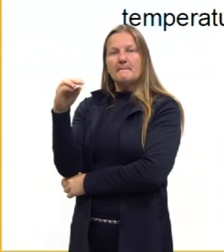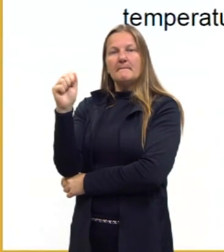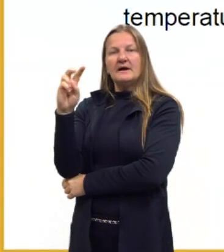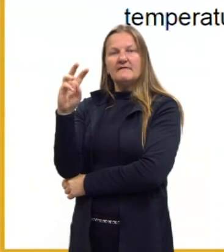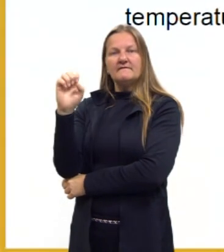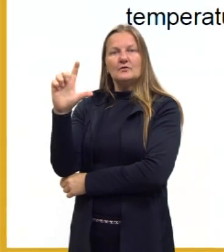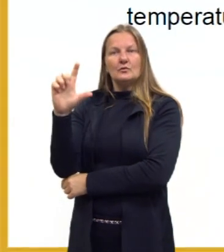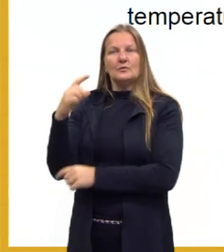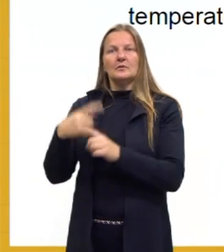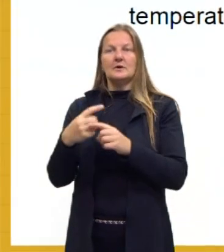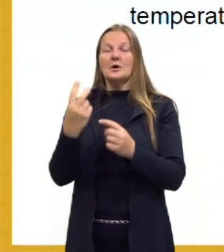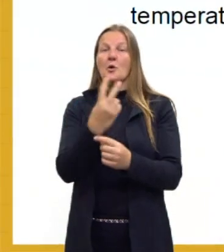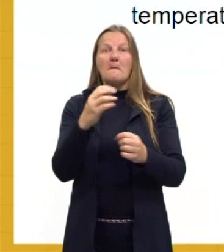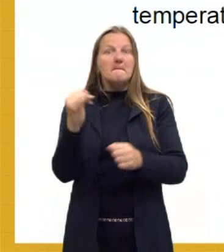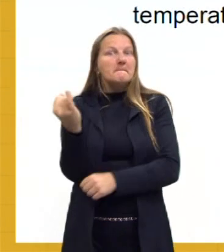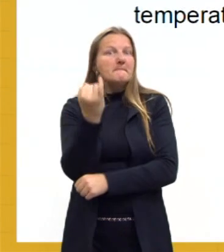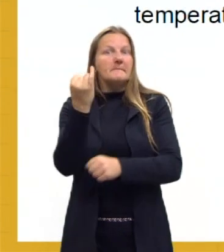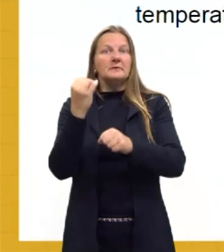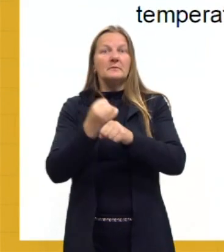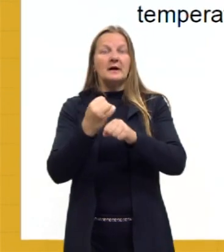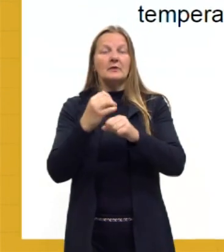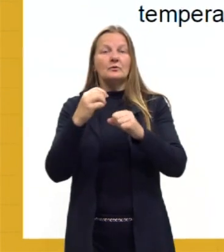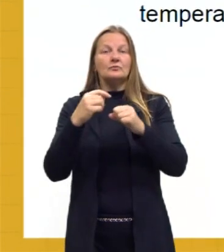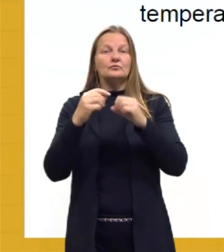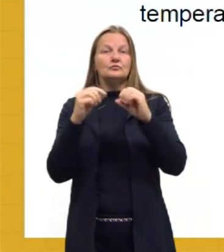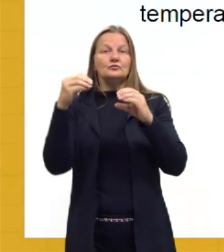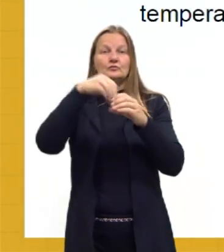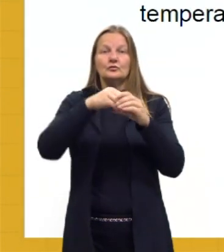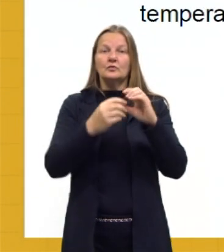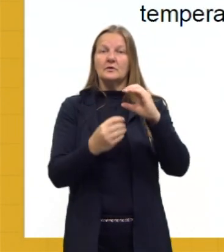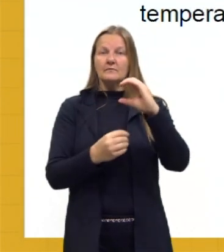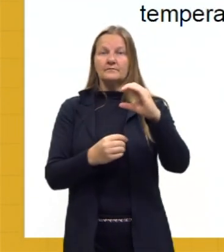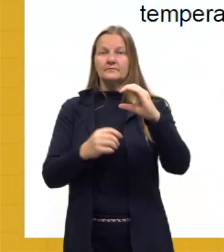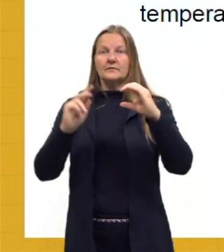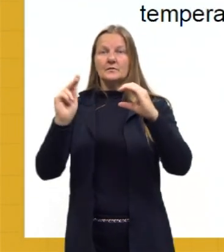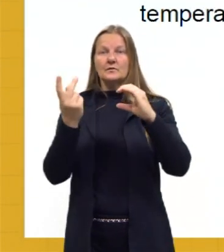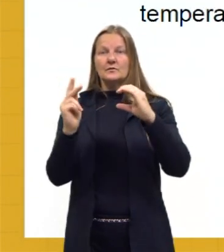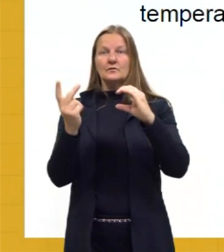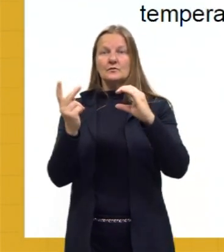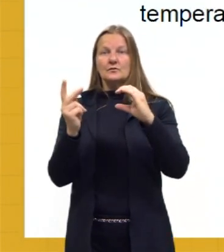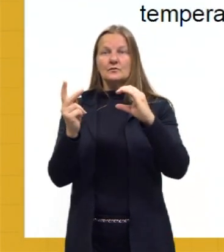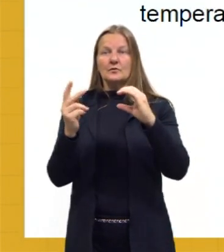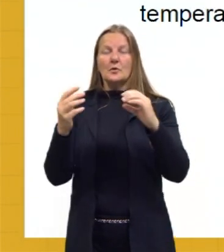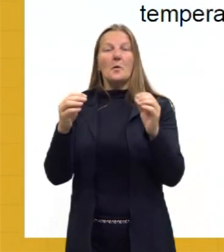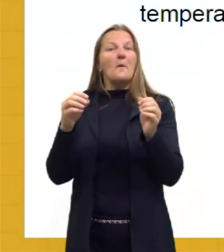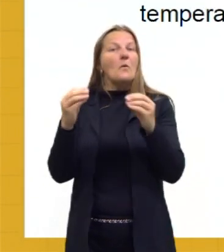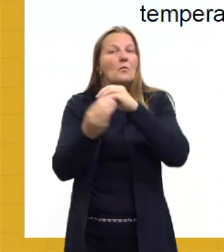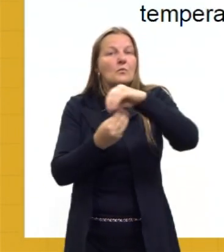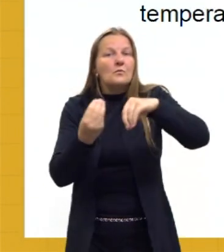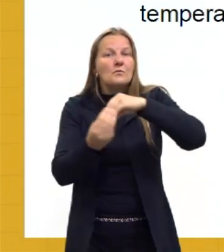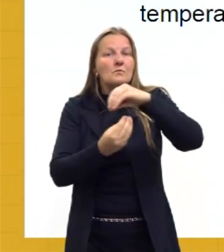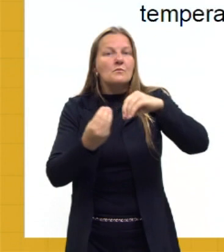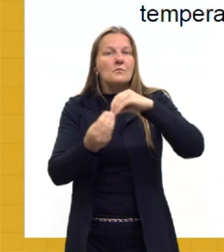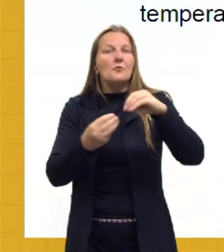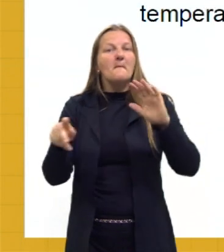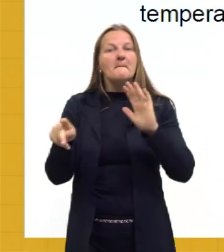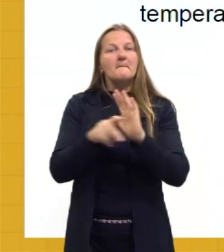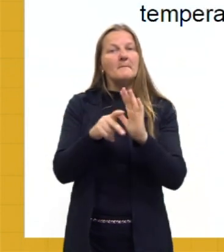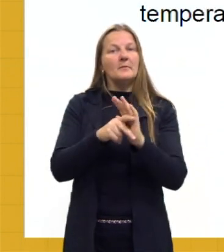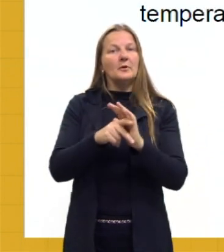e hidrogênio que eu trouxe a imagem do carbono do hidrogénio né do símbolo do carbono e hidrogênio porque a composição exatamente a composição